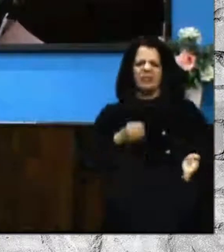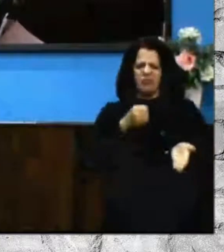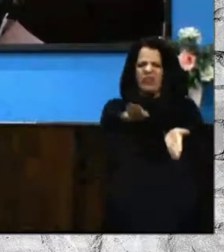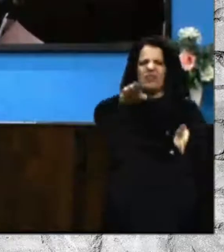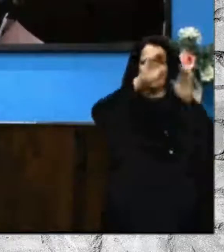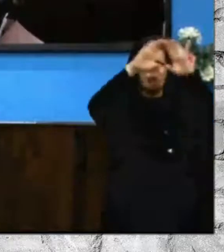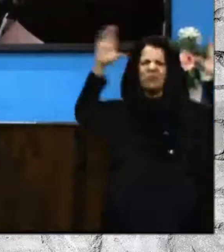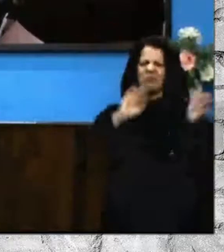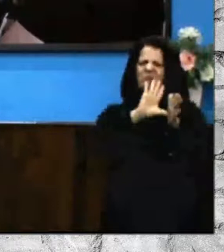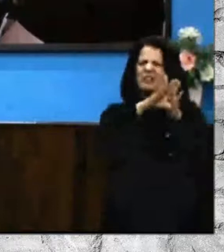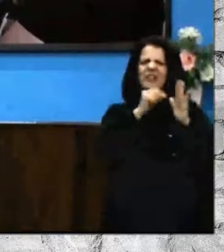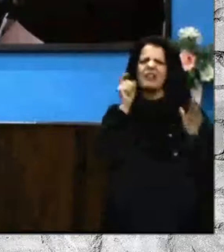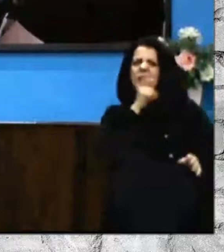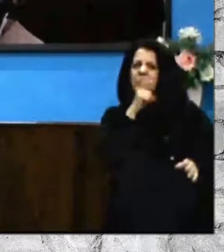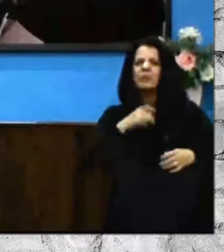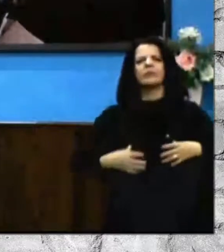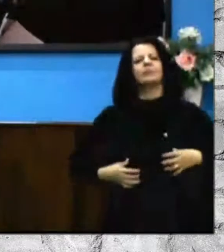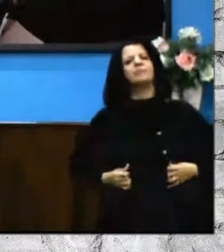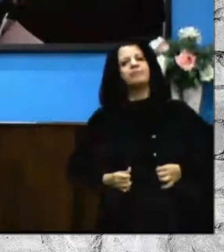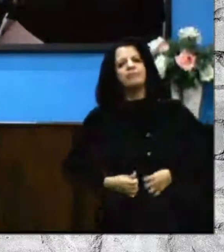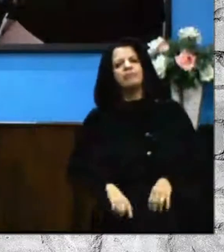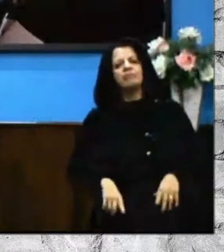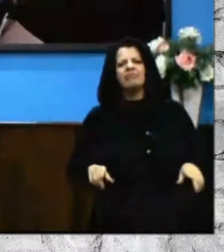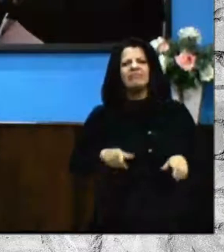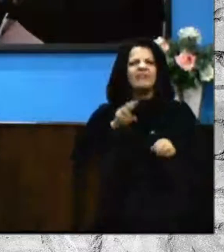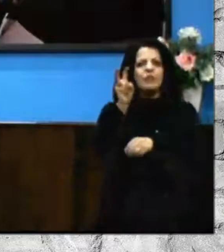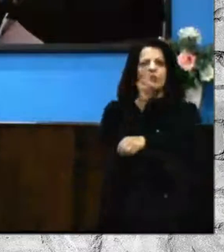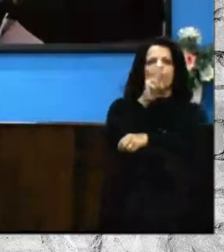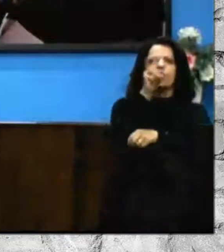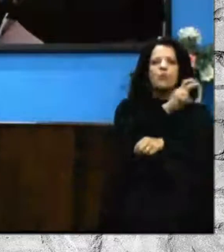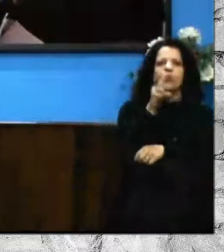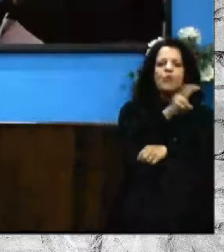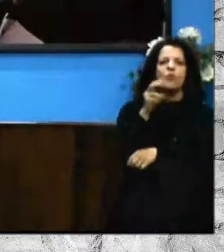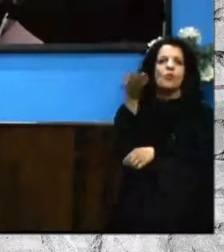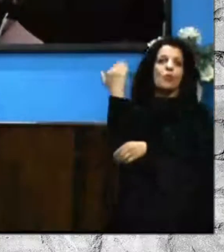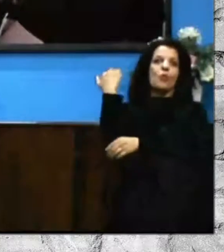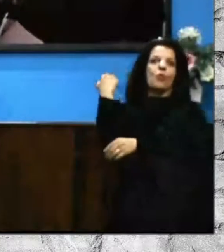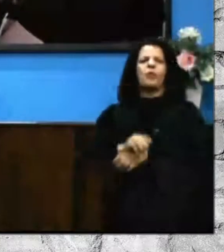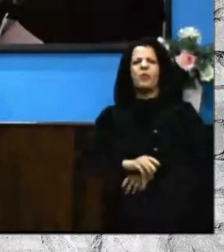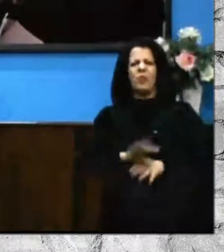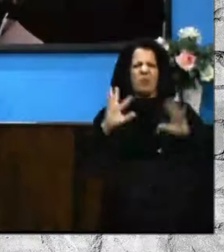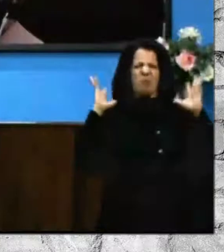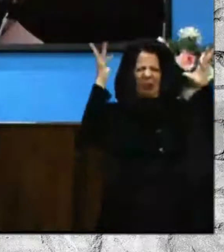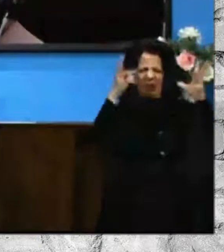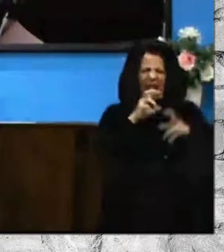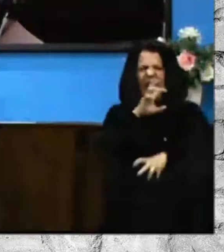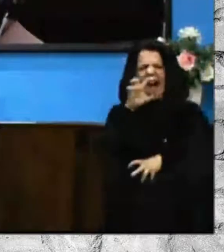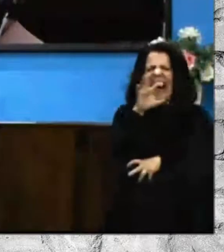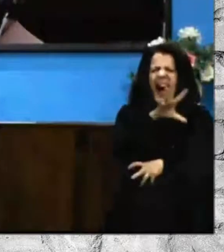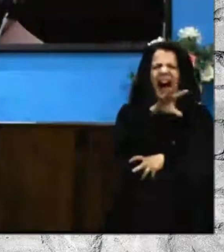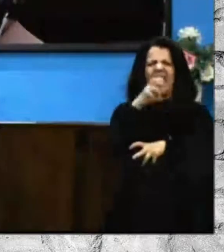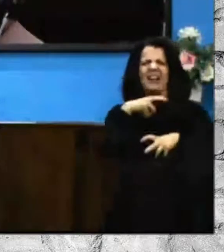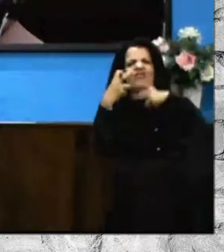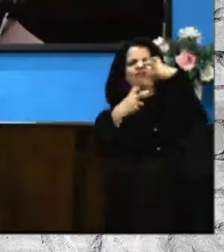assassino, ladrão e mentiroso. É a antiga serpente, o dragão vermelho, o leão que ruge, o Deus